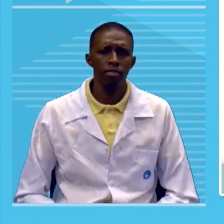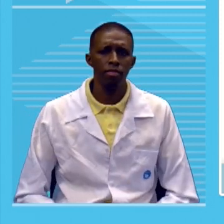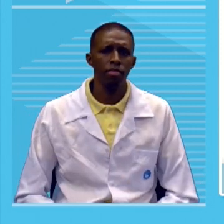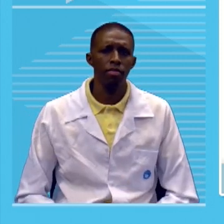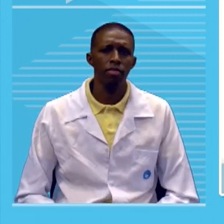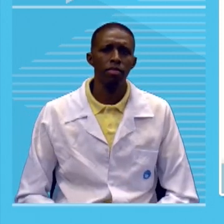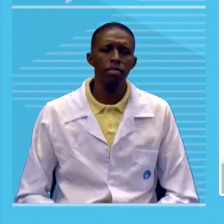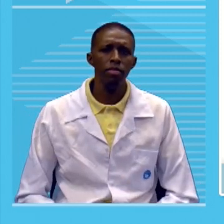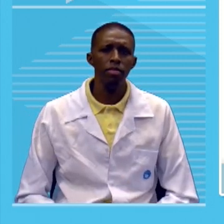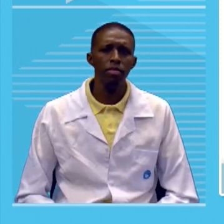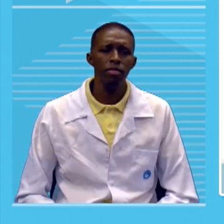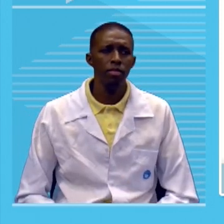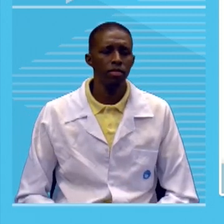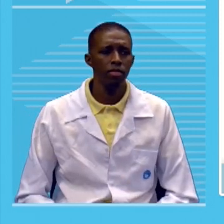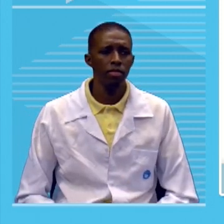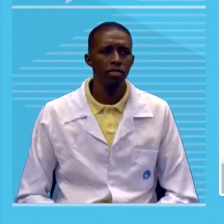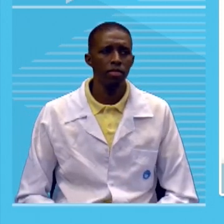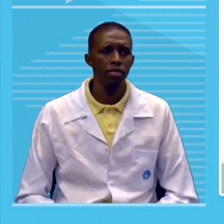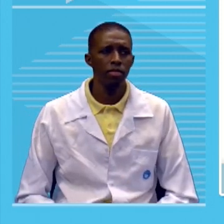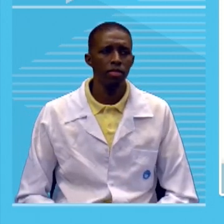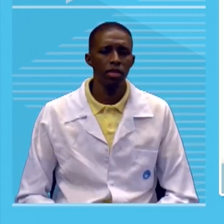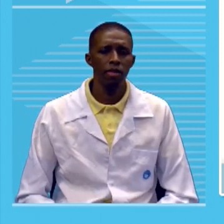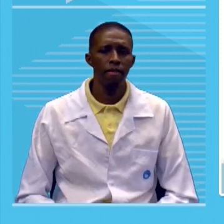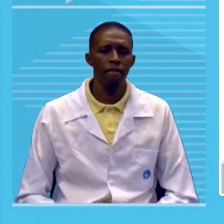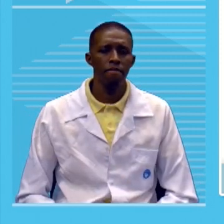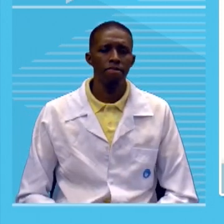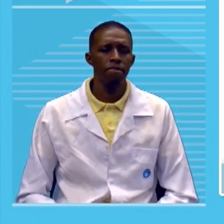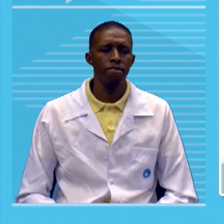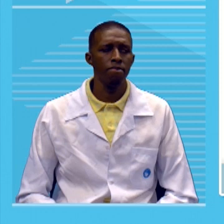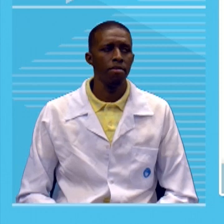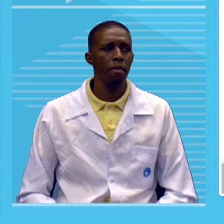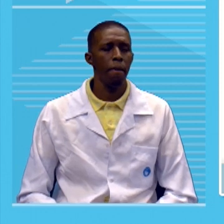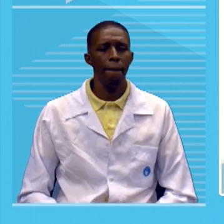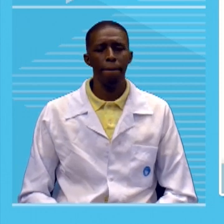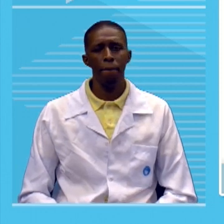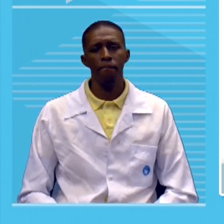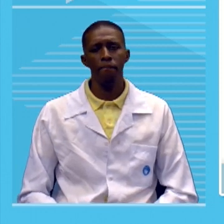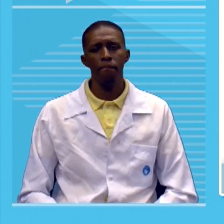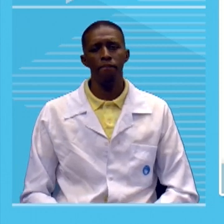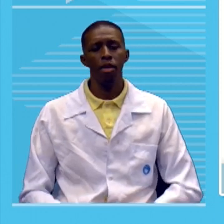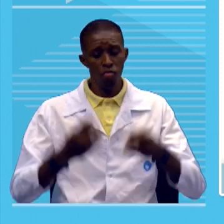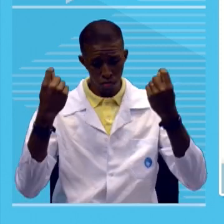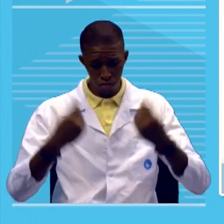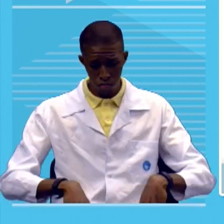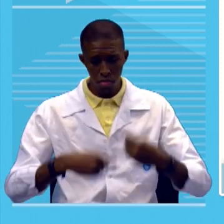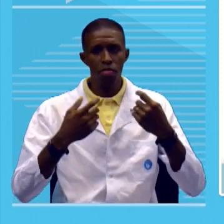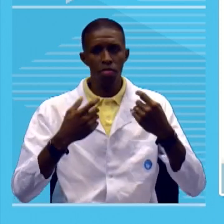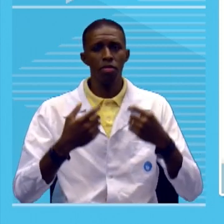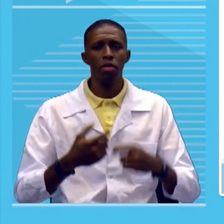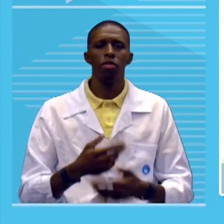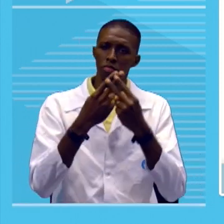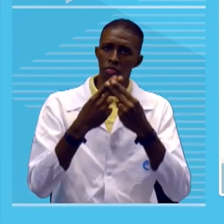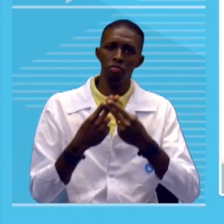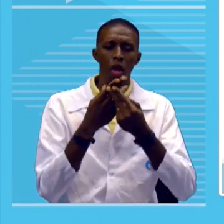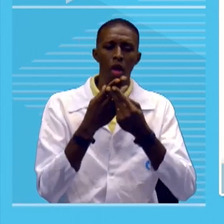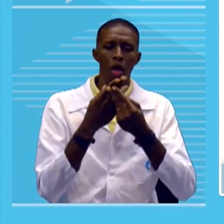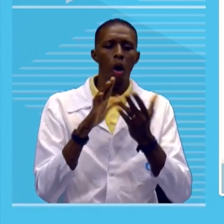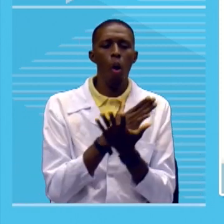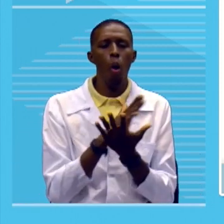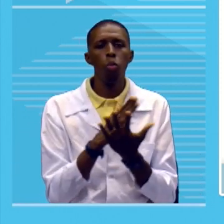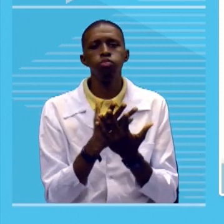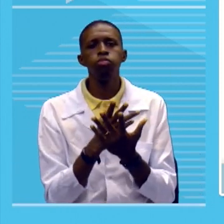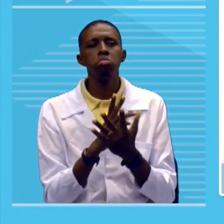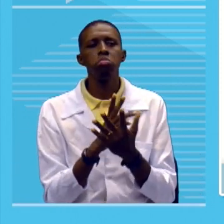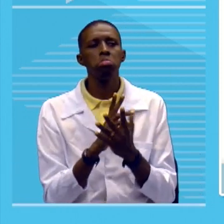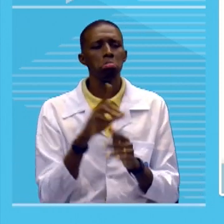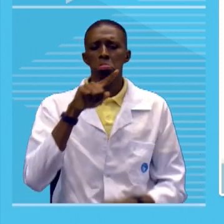Mas eu posso utilizar algum sinal de pontuação e chegar a um sentido no que está aí